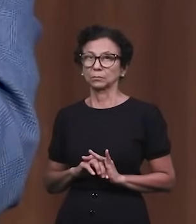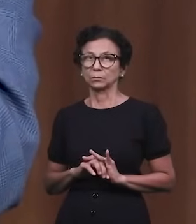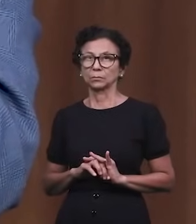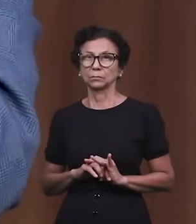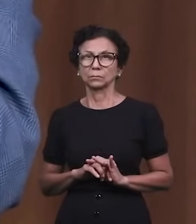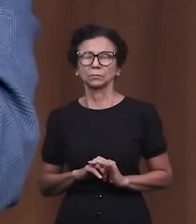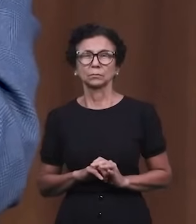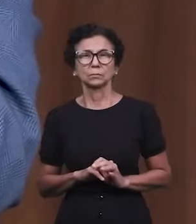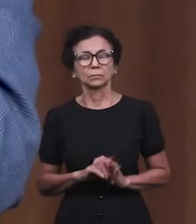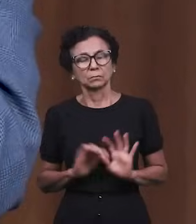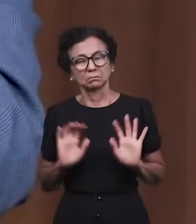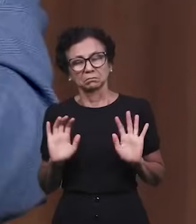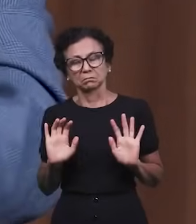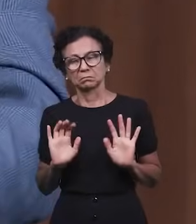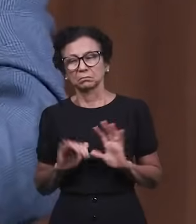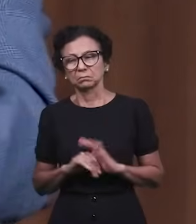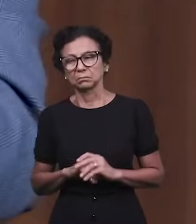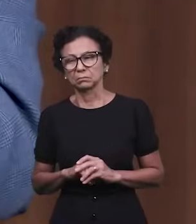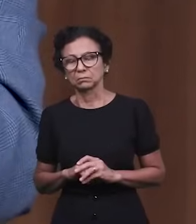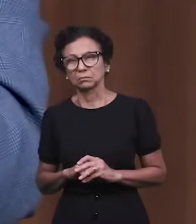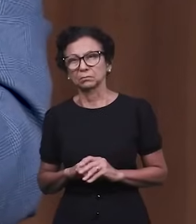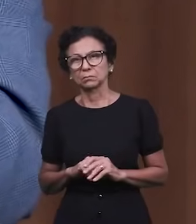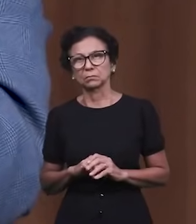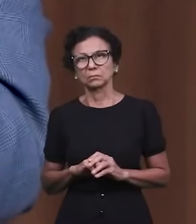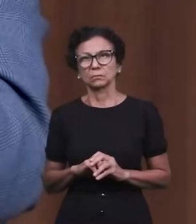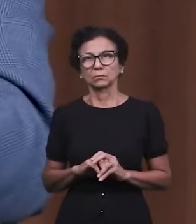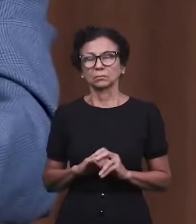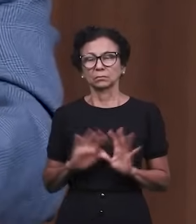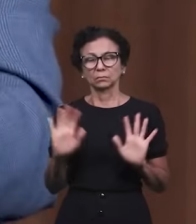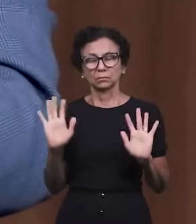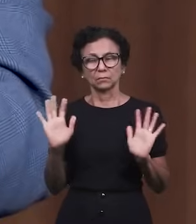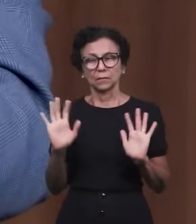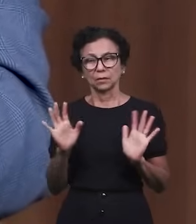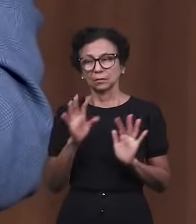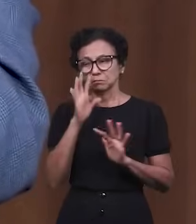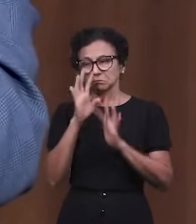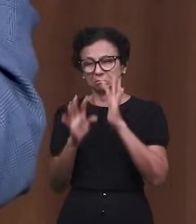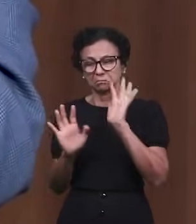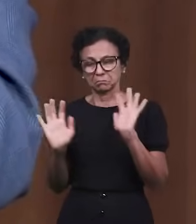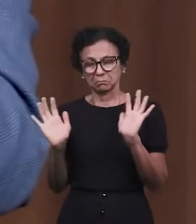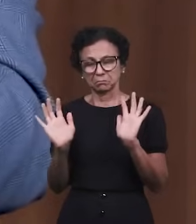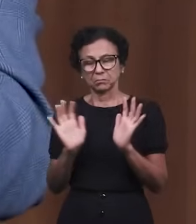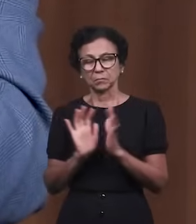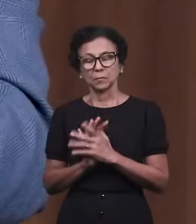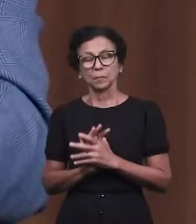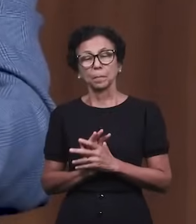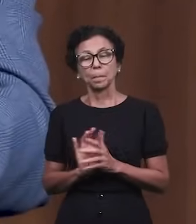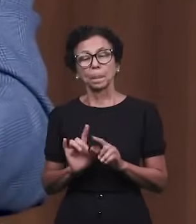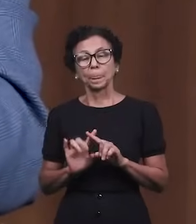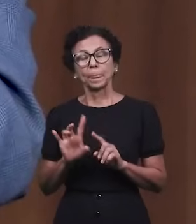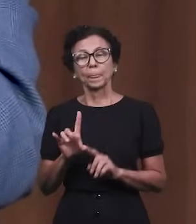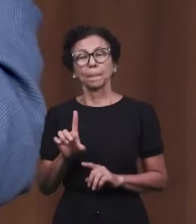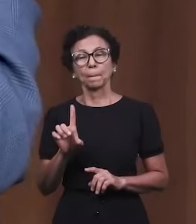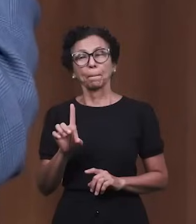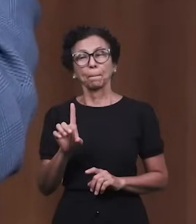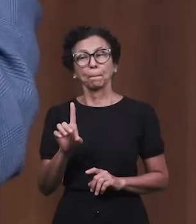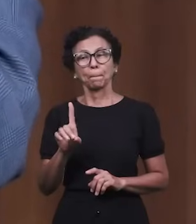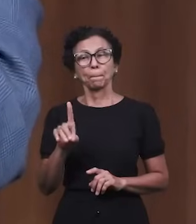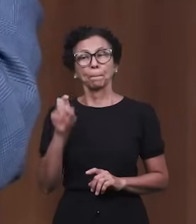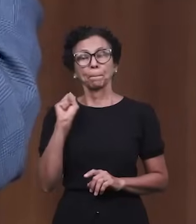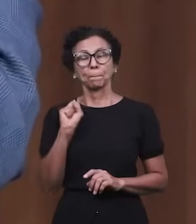fomos orientados a falar que não é dessa forma, uso e costume e tal, a gente tem muito cuidado com isso. Mas um dia,